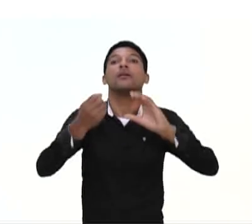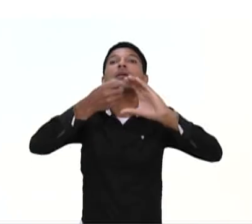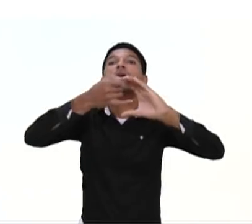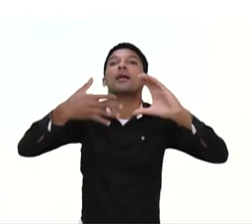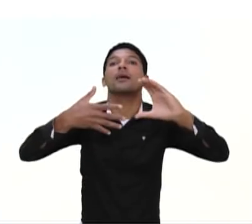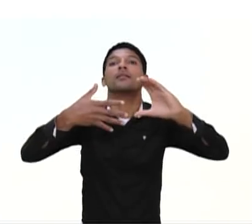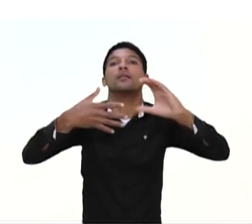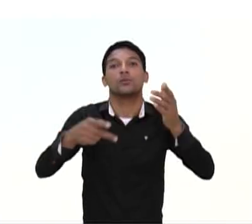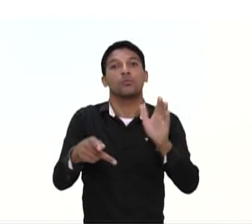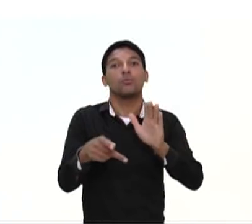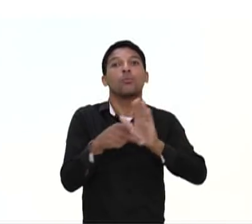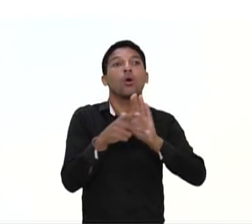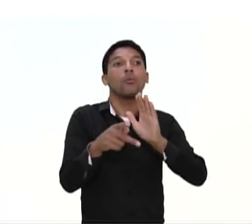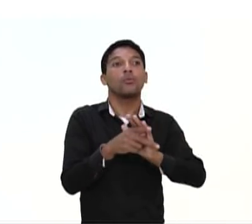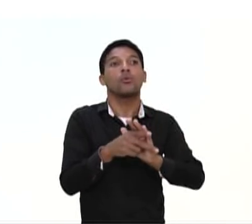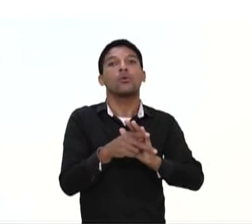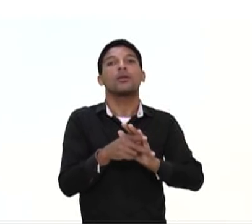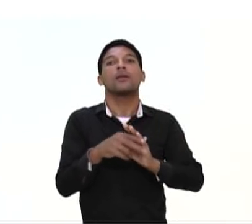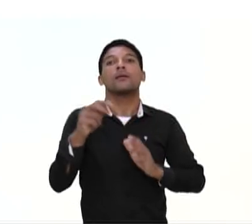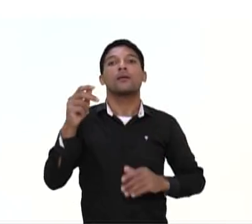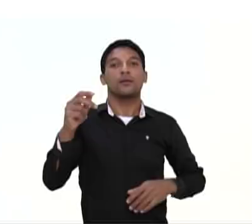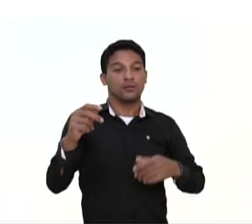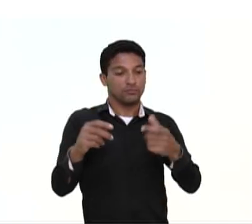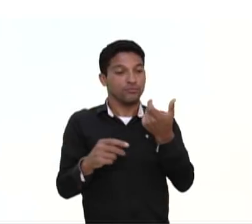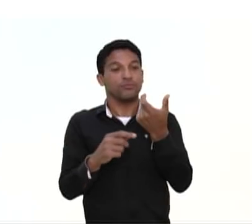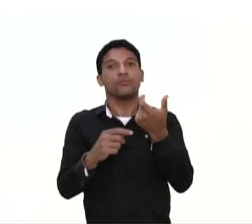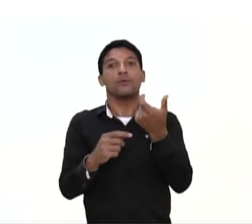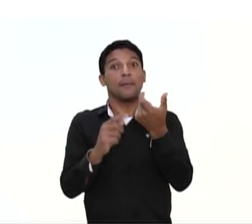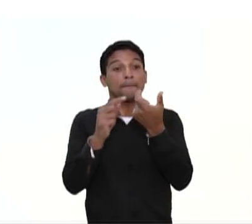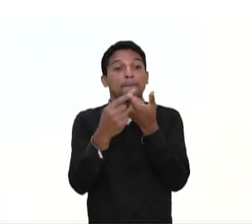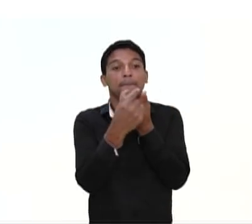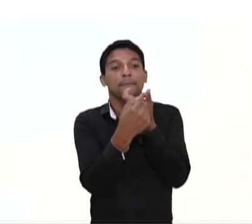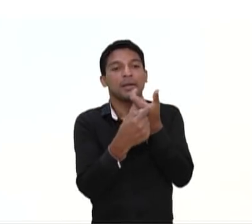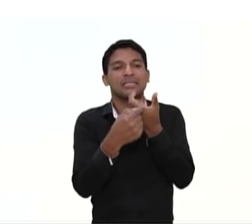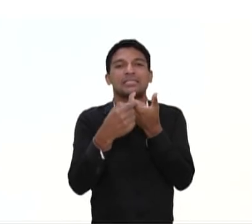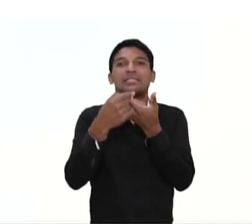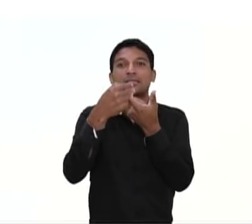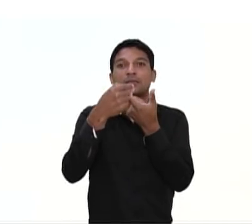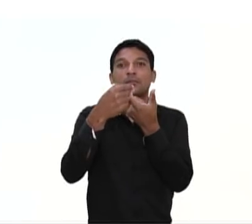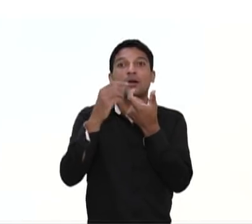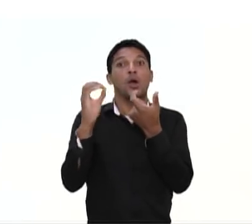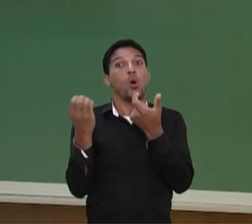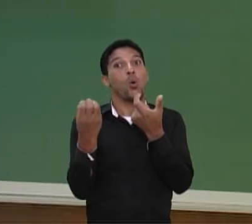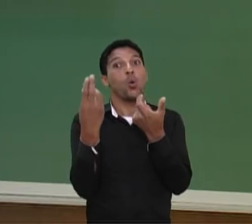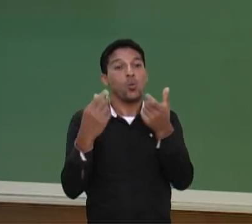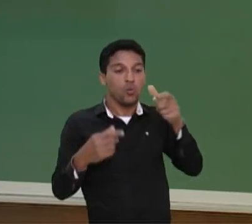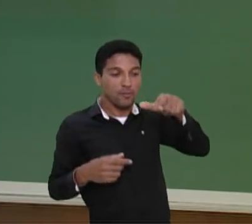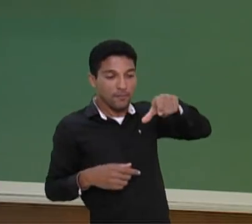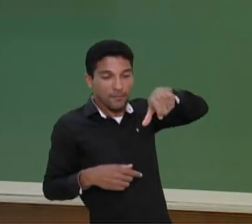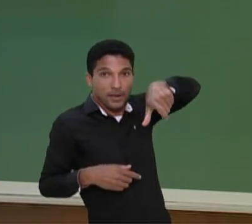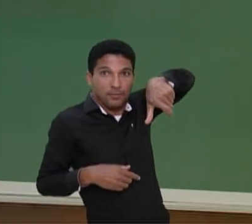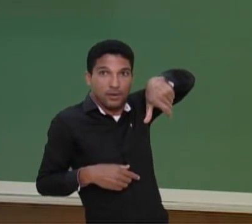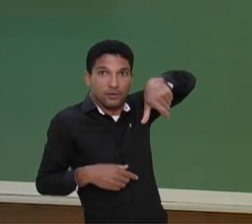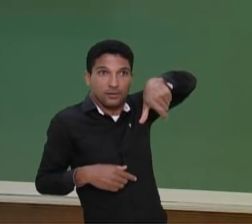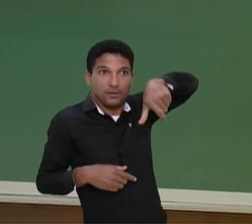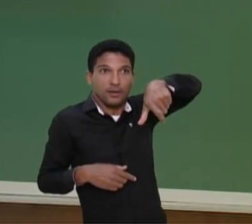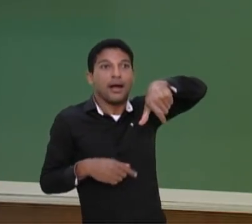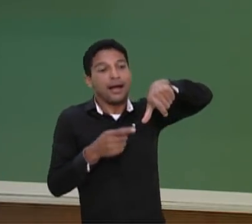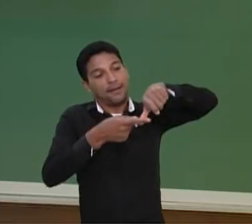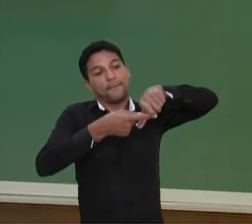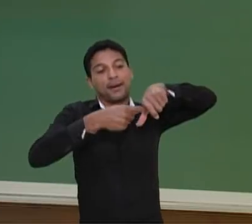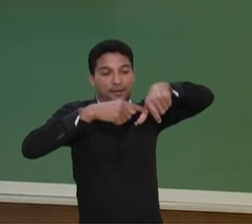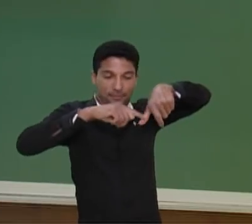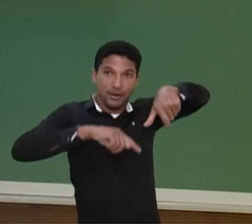na característica dessa parábola olha só concavidade voltada para cima ou para baixo concavidade voltada para baixo